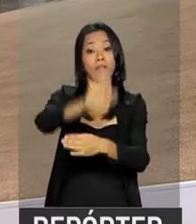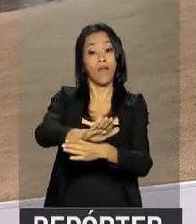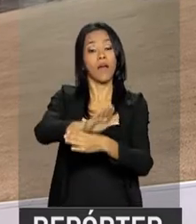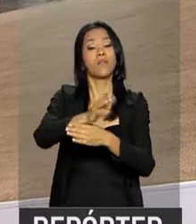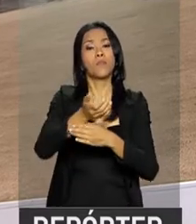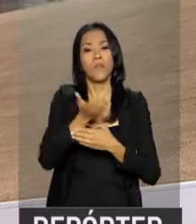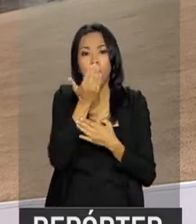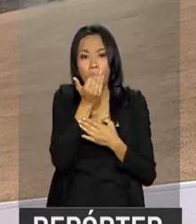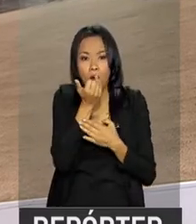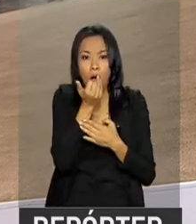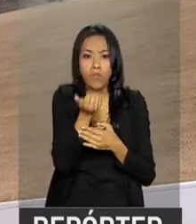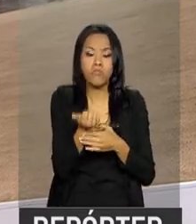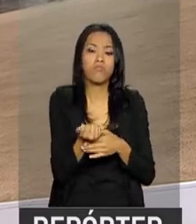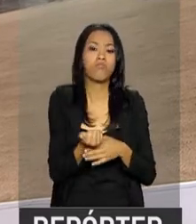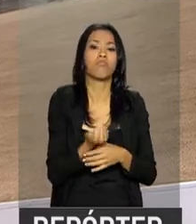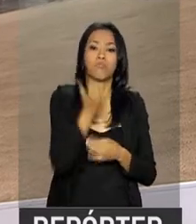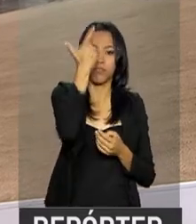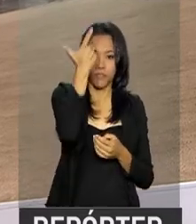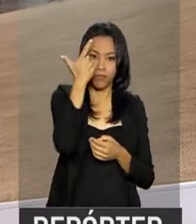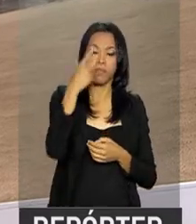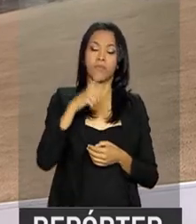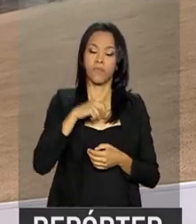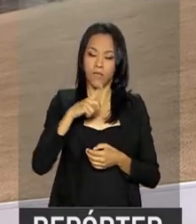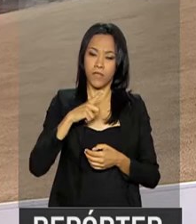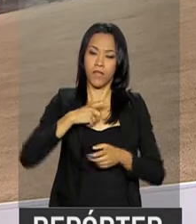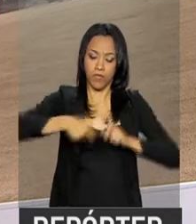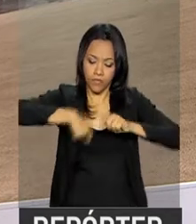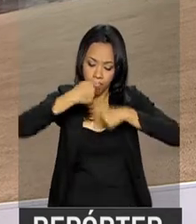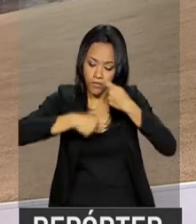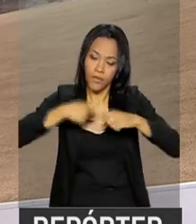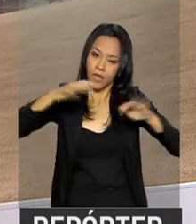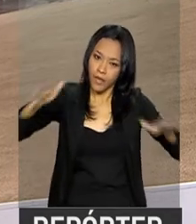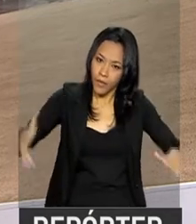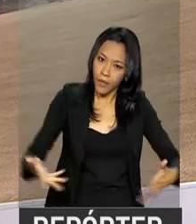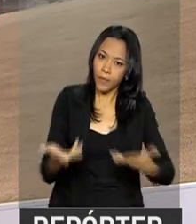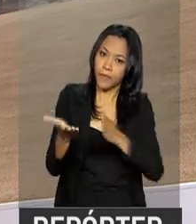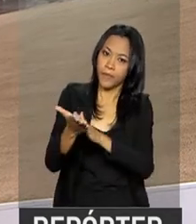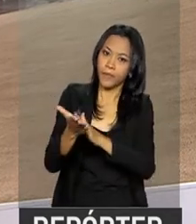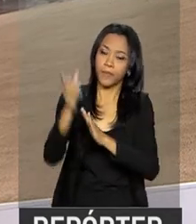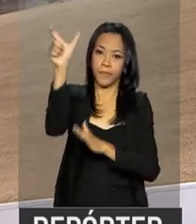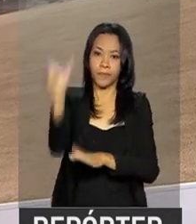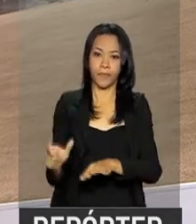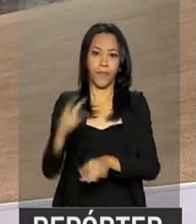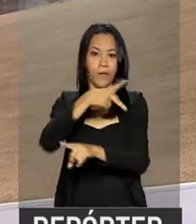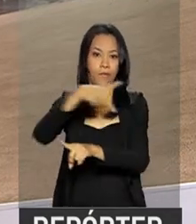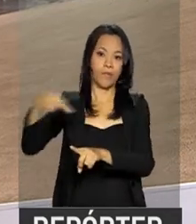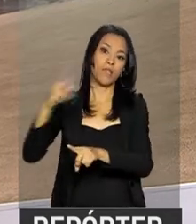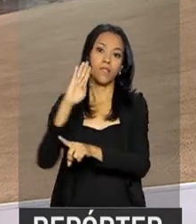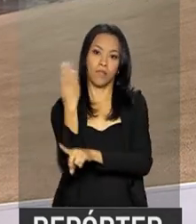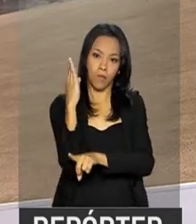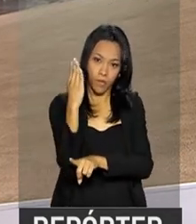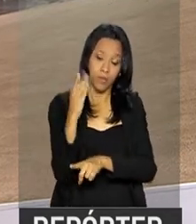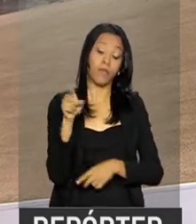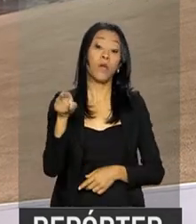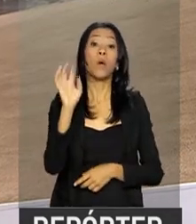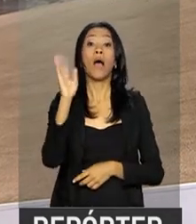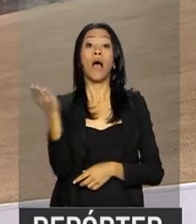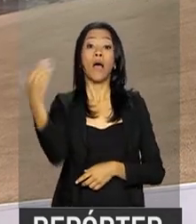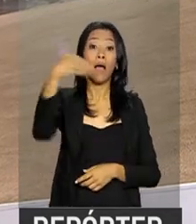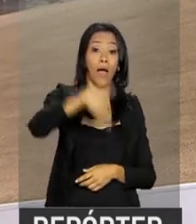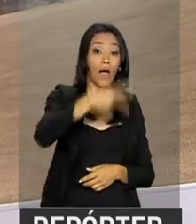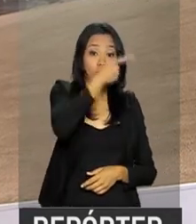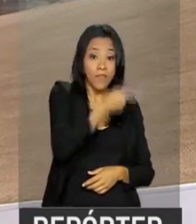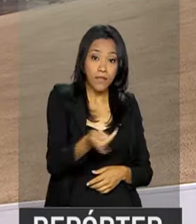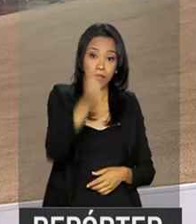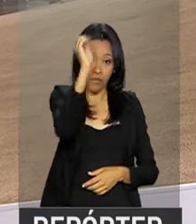almoço lá no palácio do itamaraty em homenagem a evo morales bom a visita do presidente da bolívia ao